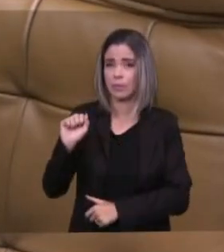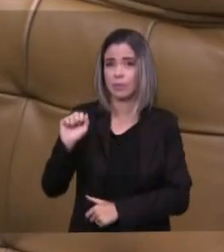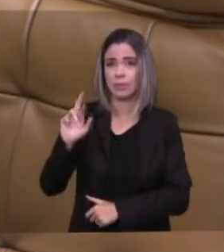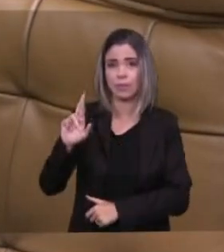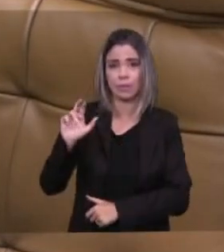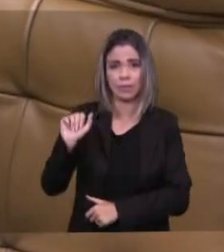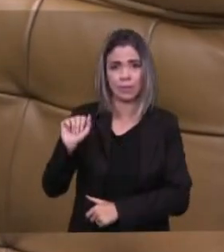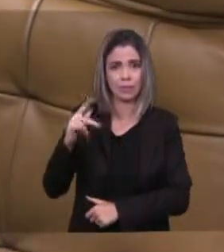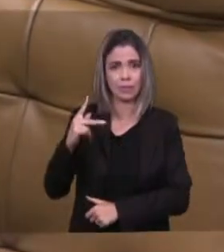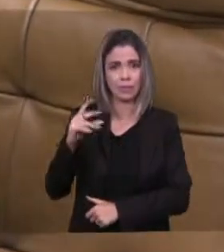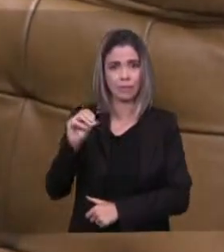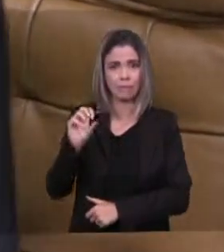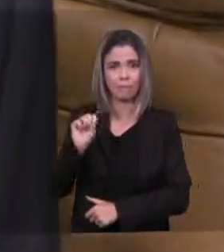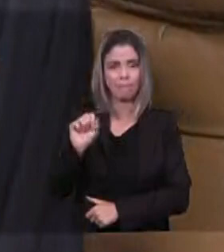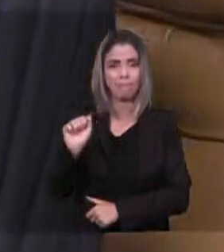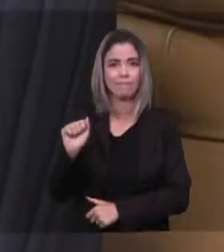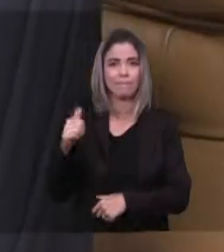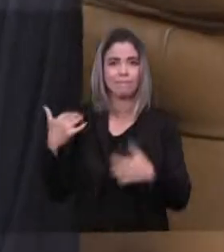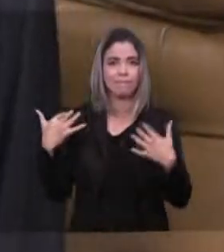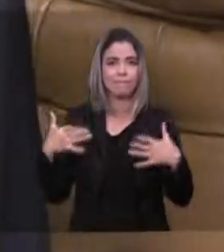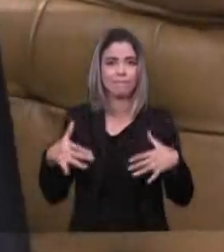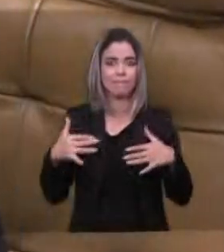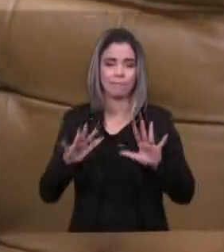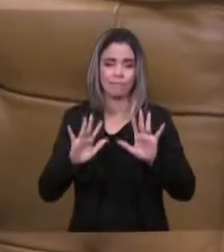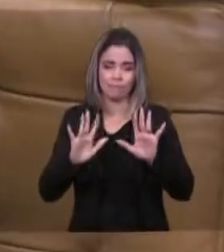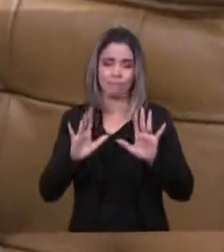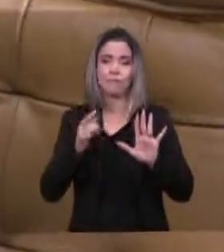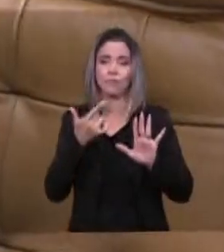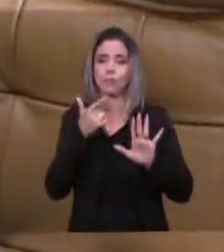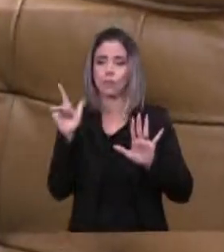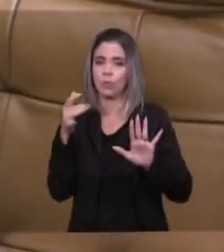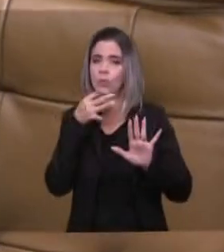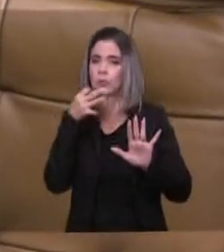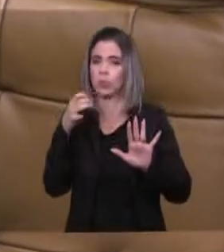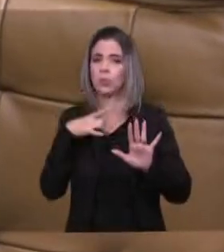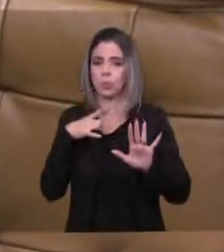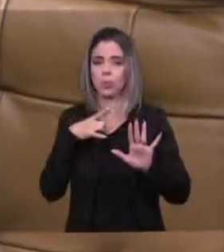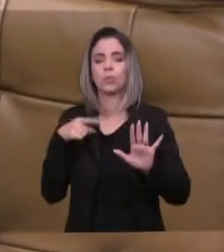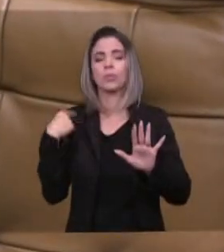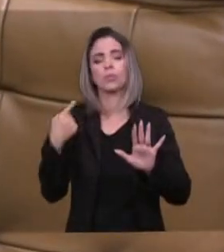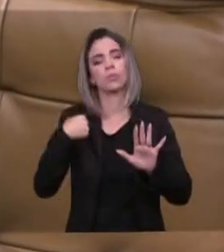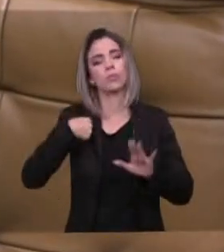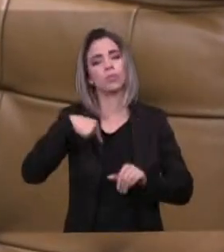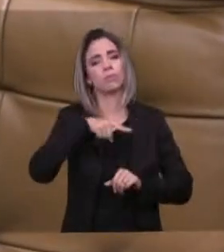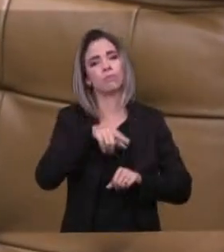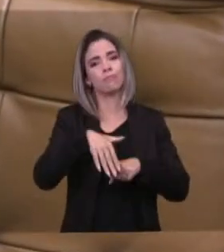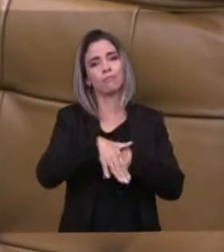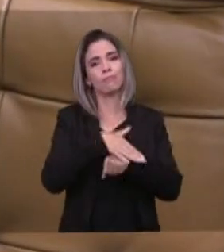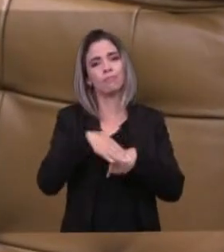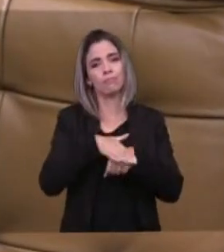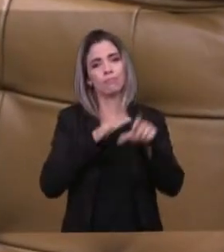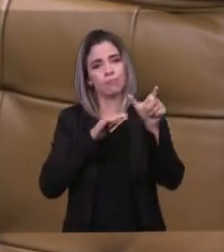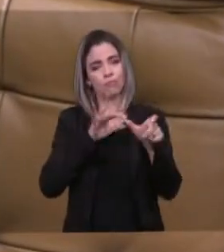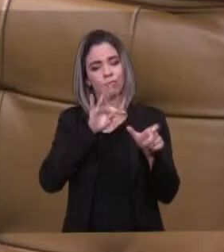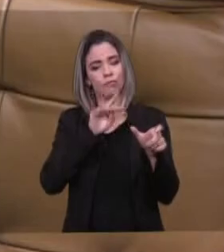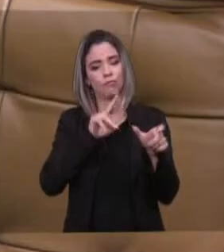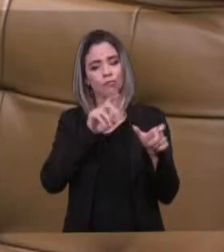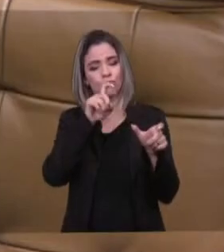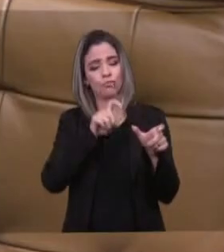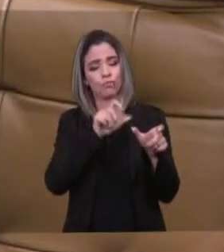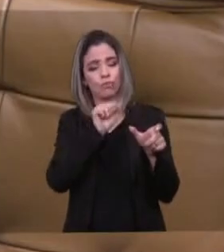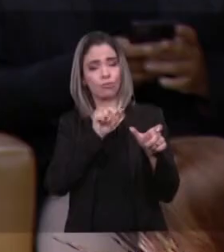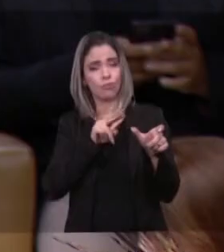Raposa Serra do Sol. Mas aí vem o outro lado. Estivemos lá. Conversamos com esse Tuxaua